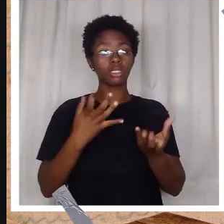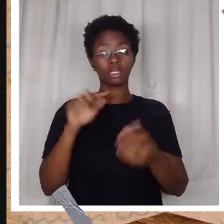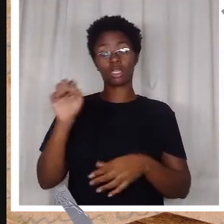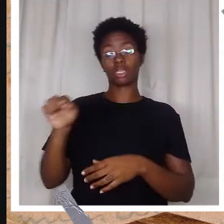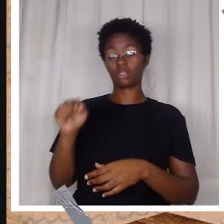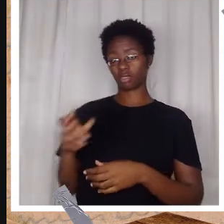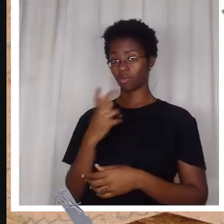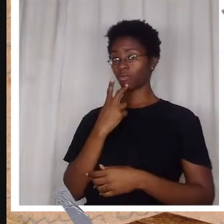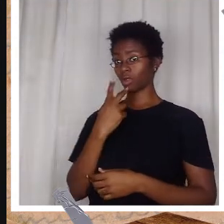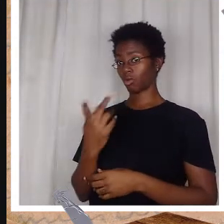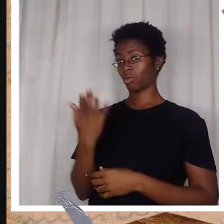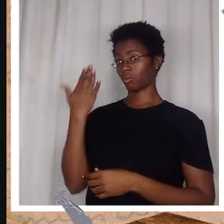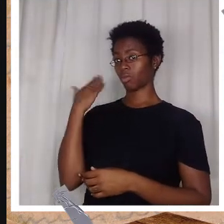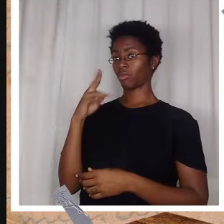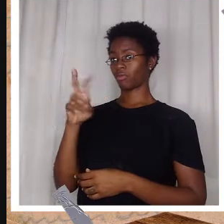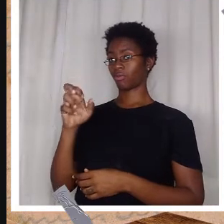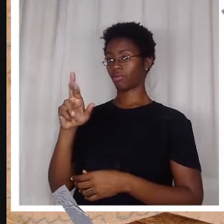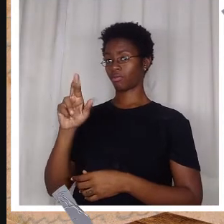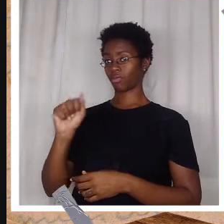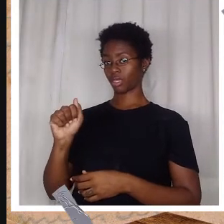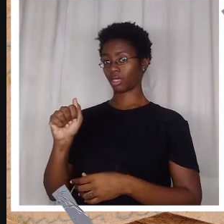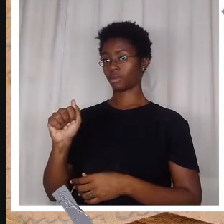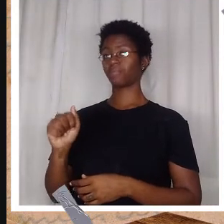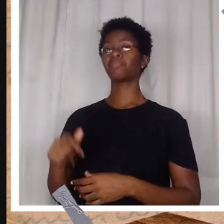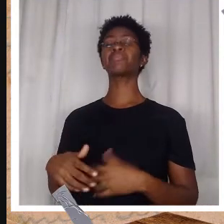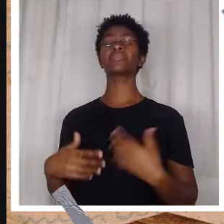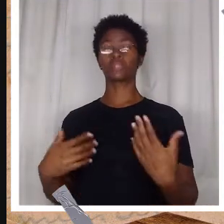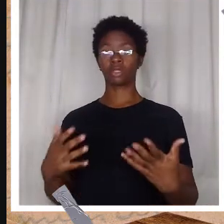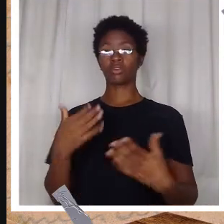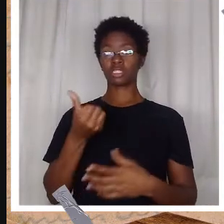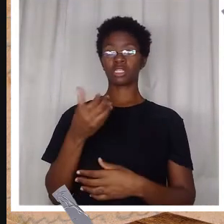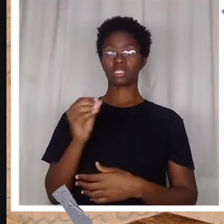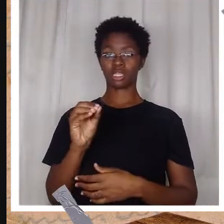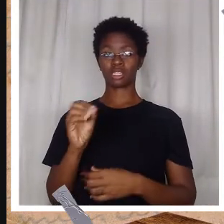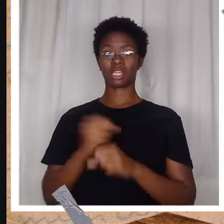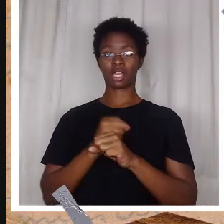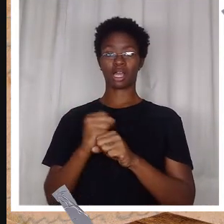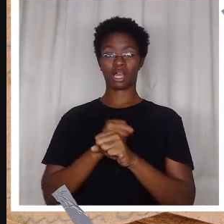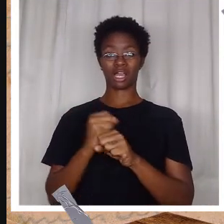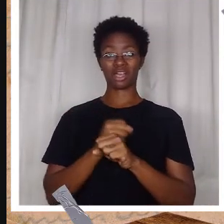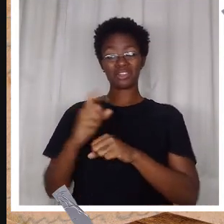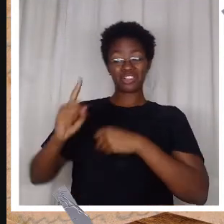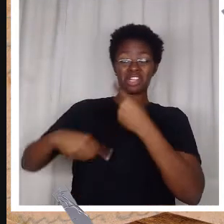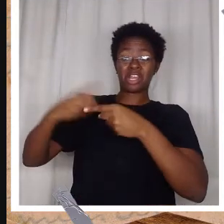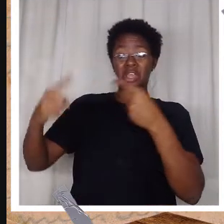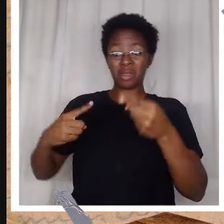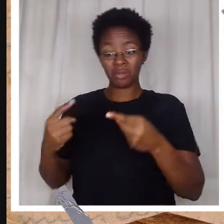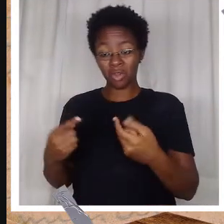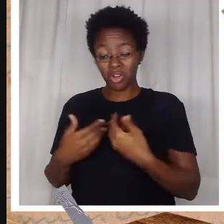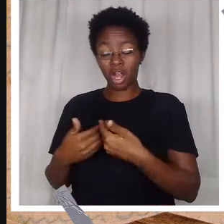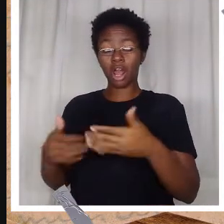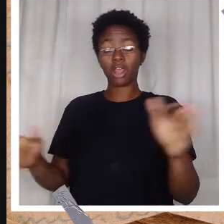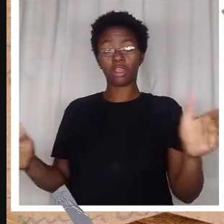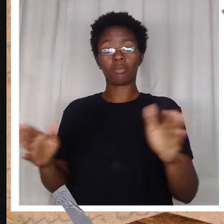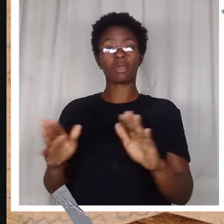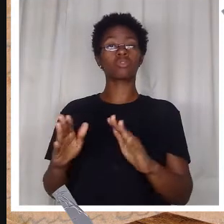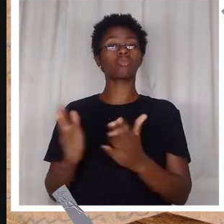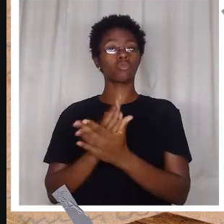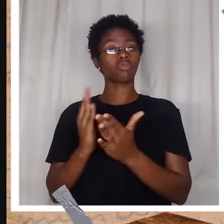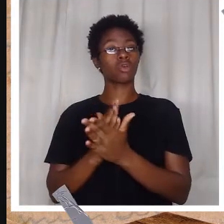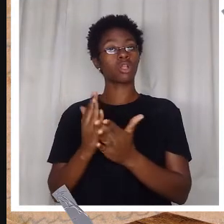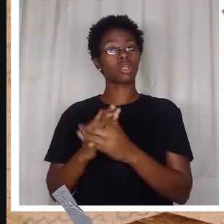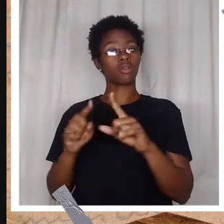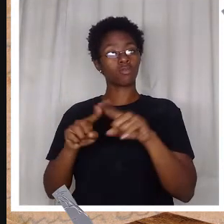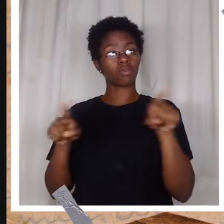nos assistiu. 60 anos pós Quarto de Despejo, e a realidade,